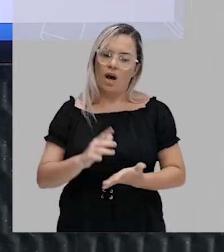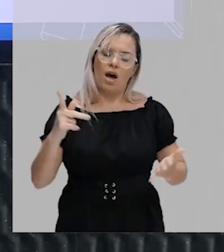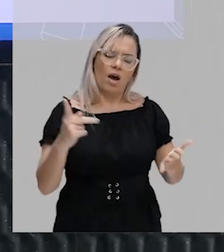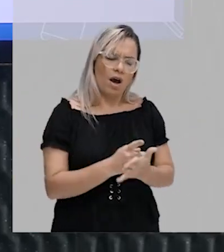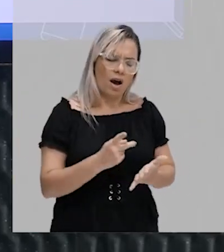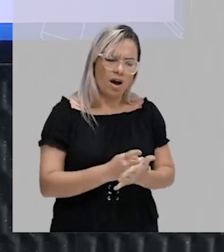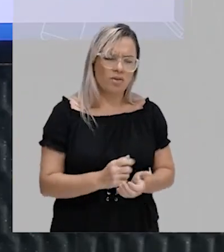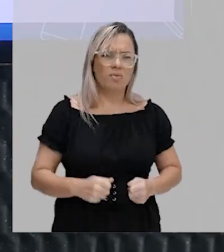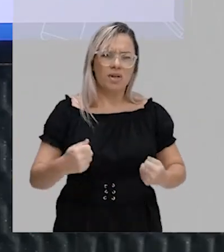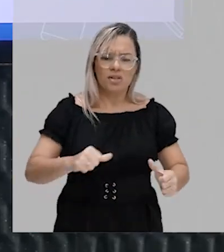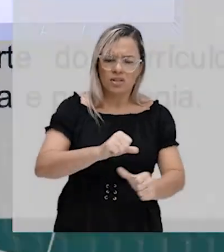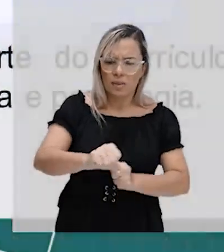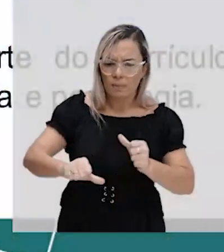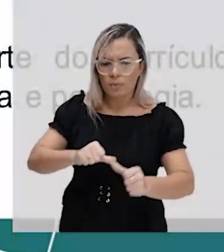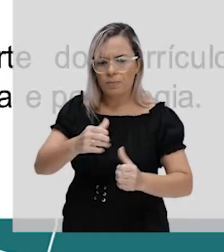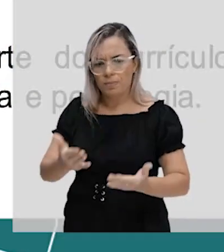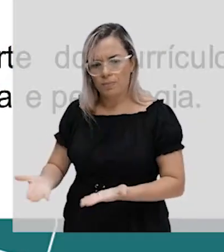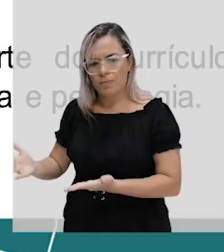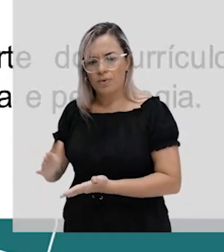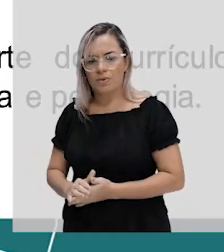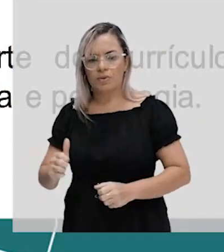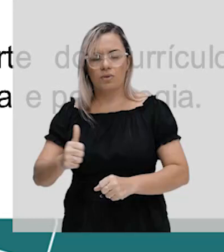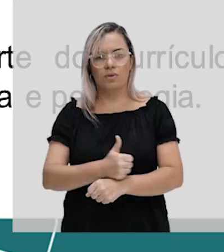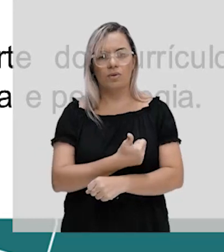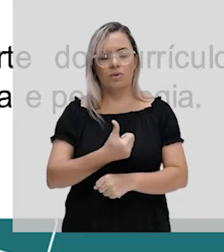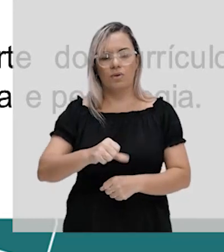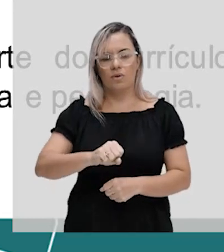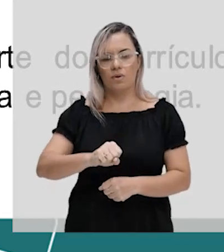mudar. Em